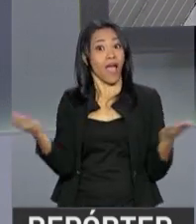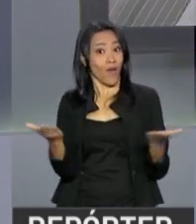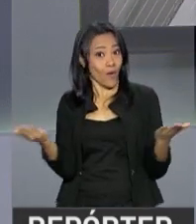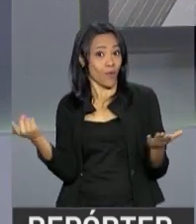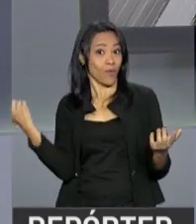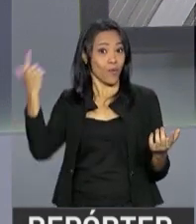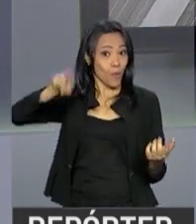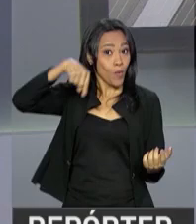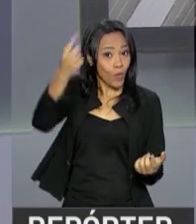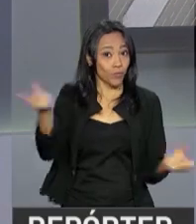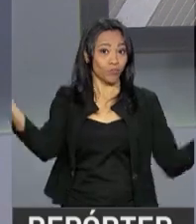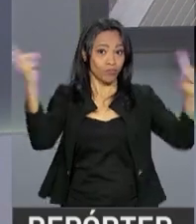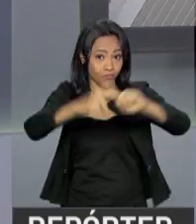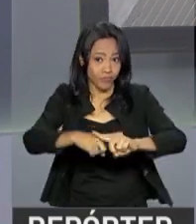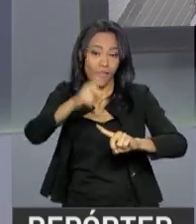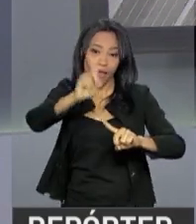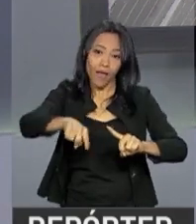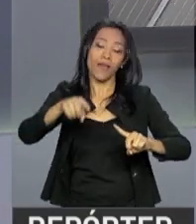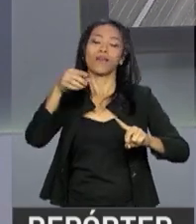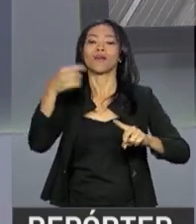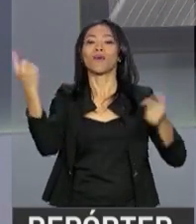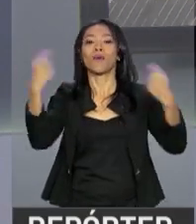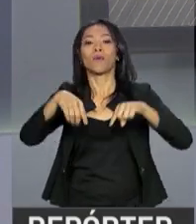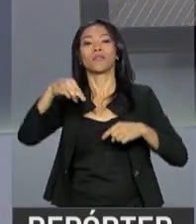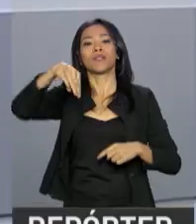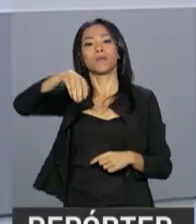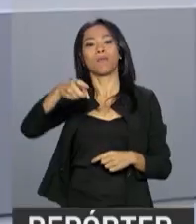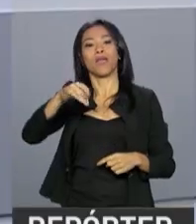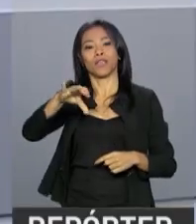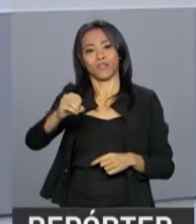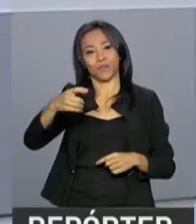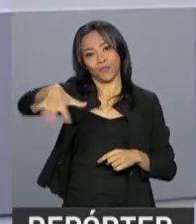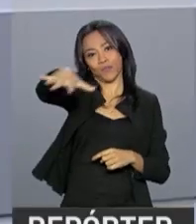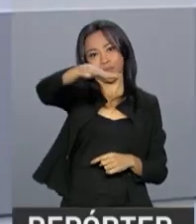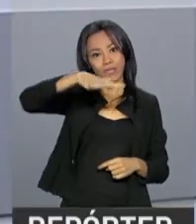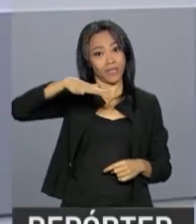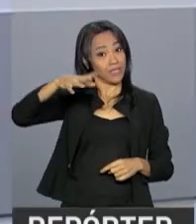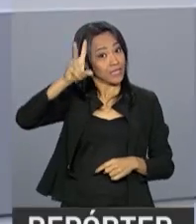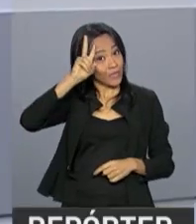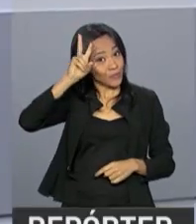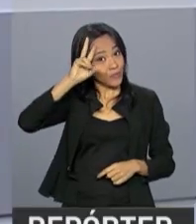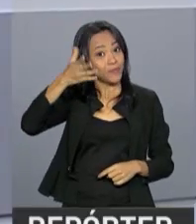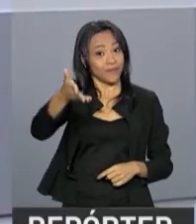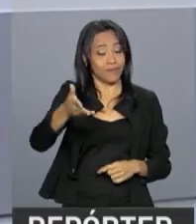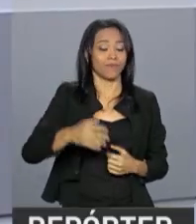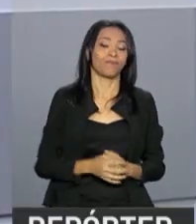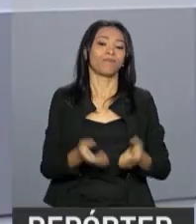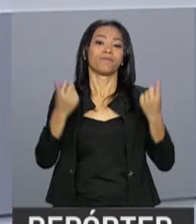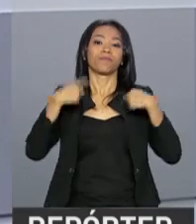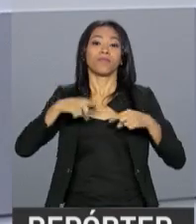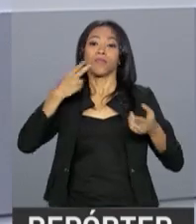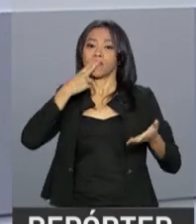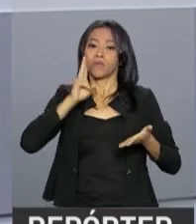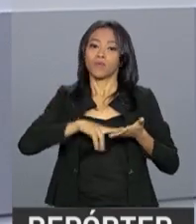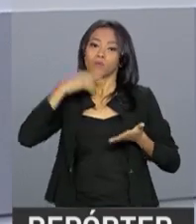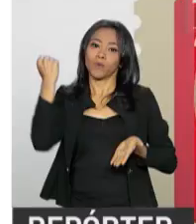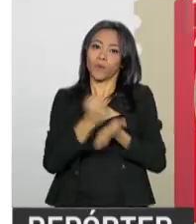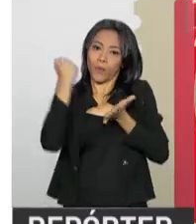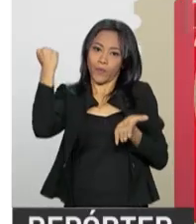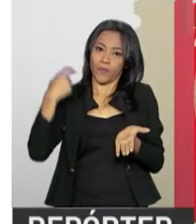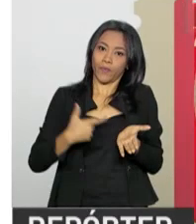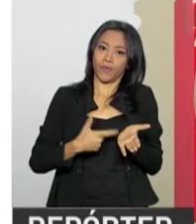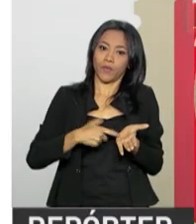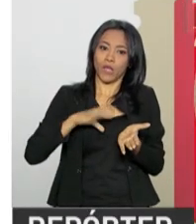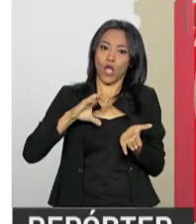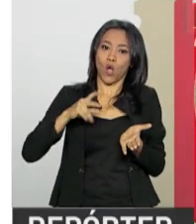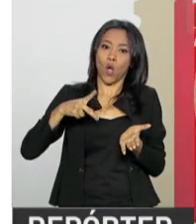próximo jogo vai ser contra o méxico na próxima segunda feira e os correios lançaram o selo brasil na copa do mundo rússia